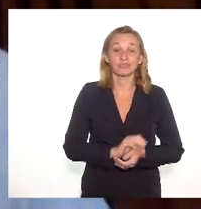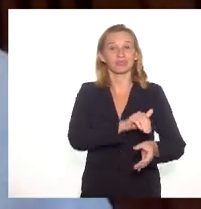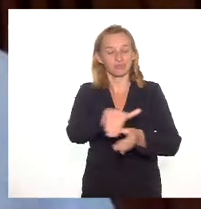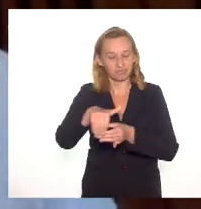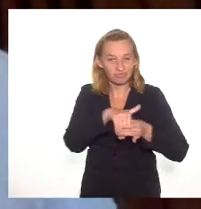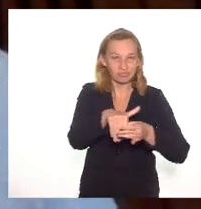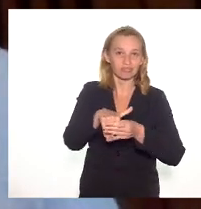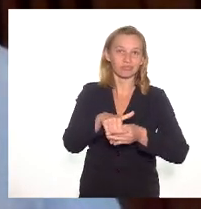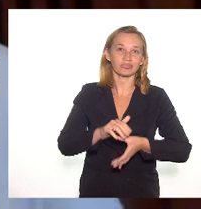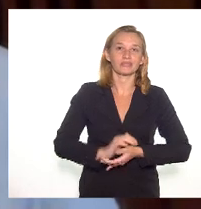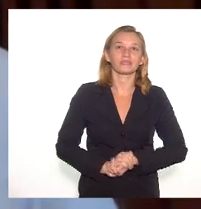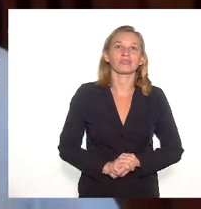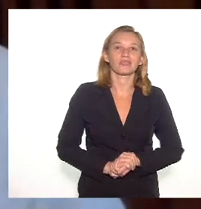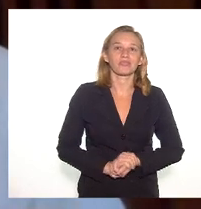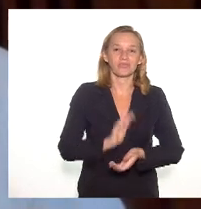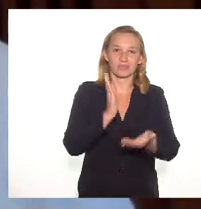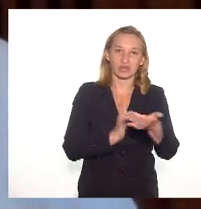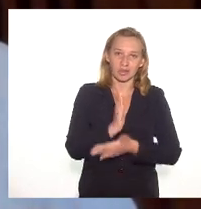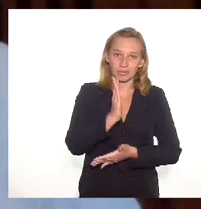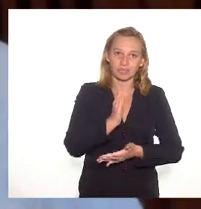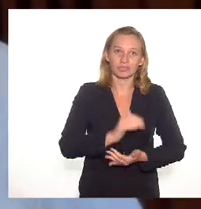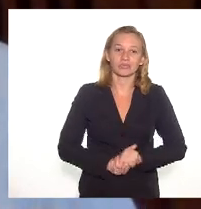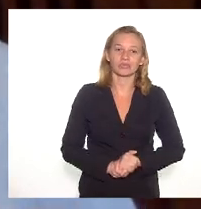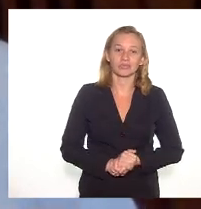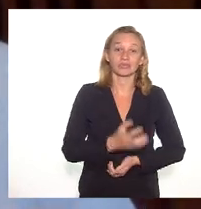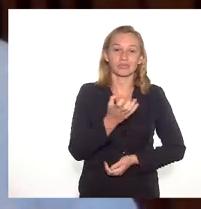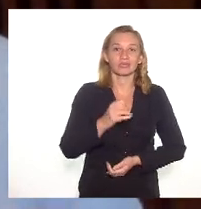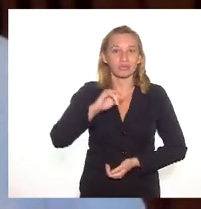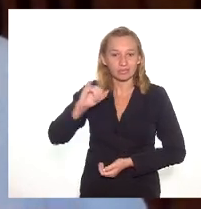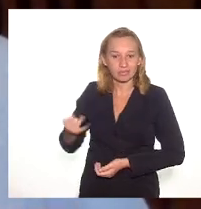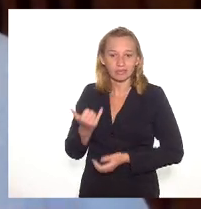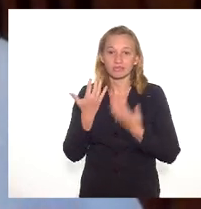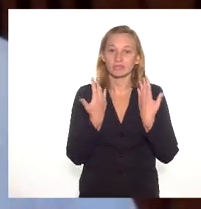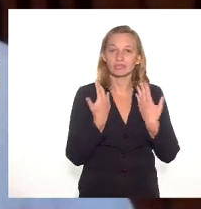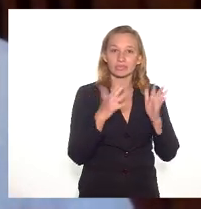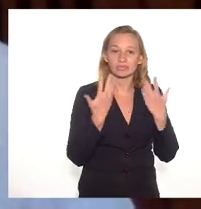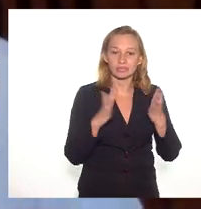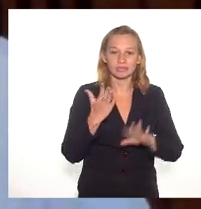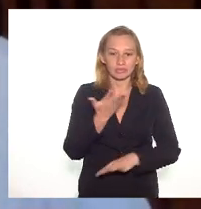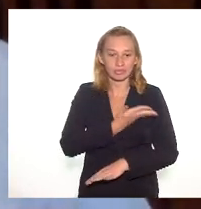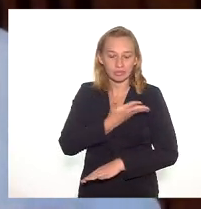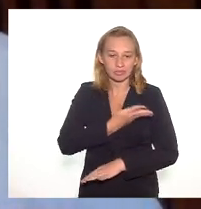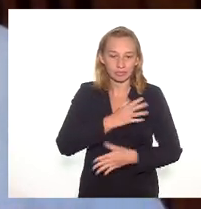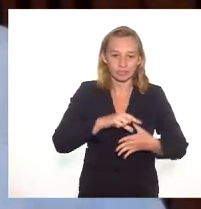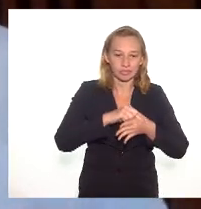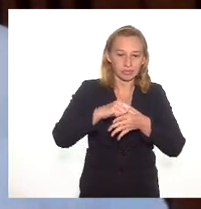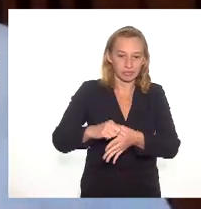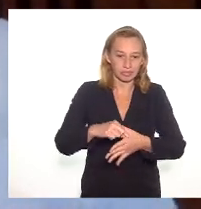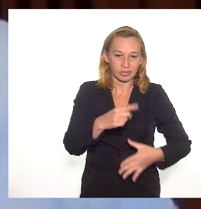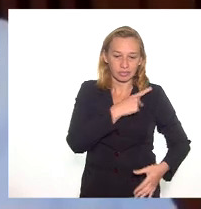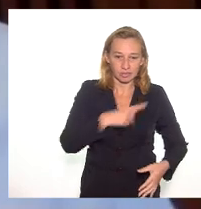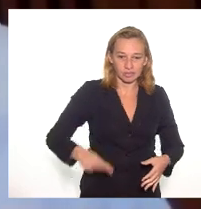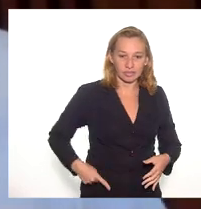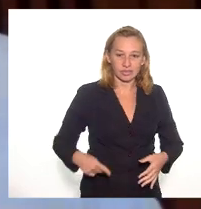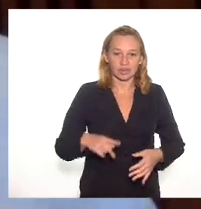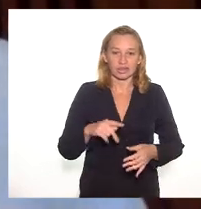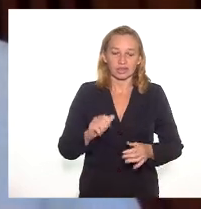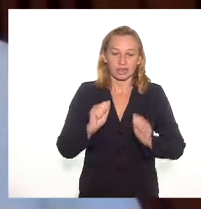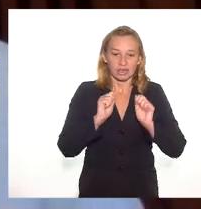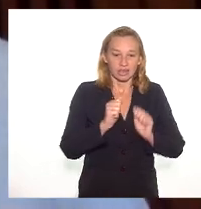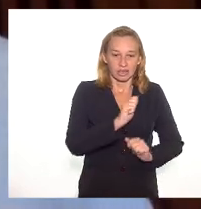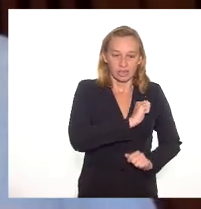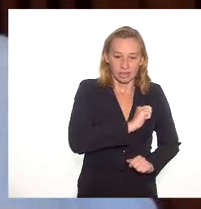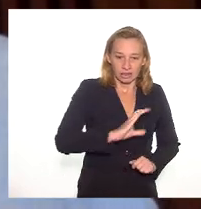em votação, aprovado. Quero aproveitar e saudar aqui nosso querido líder e presidente da Assembleia, deputado André Siliano,